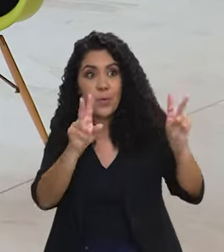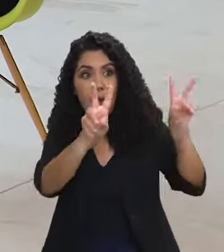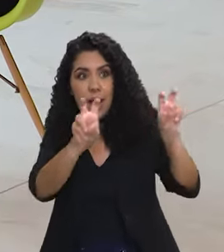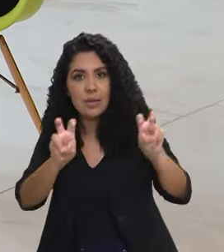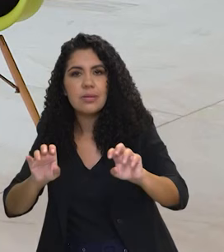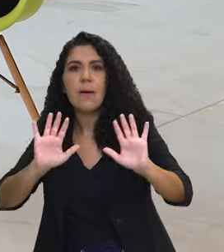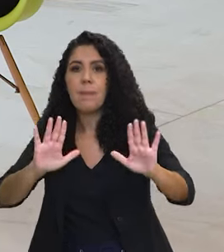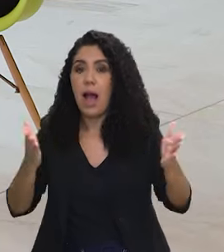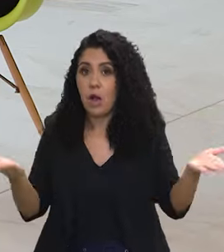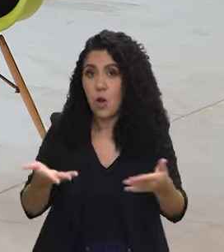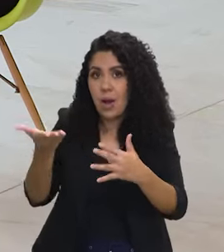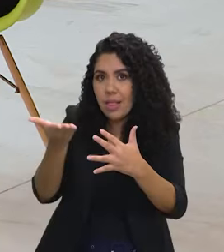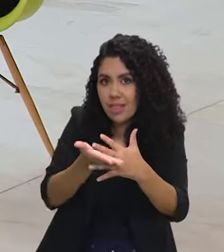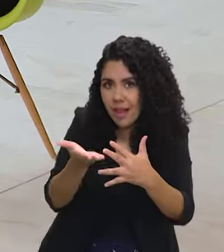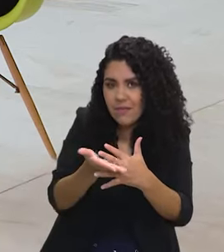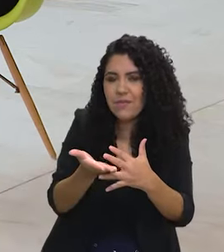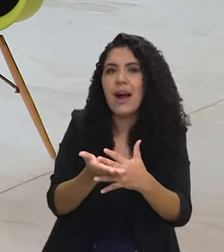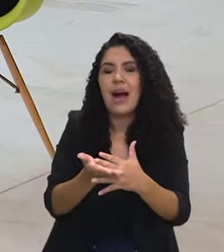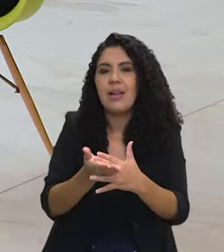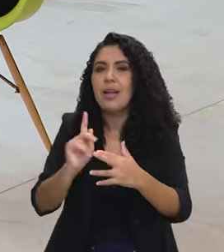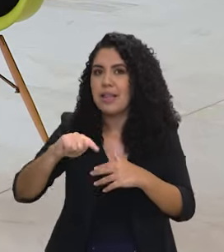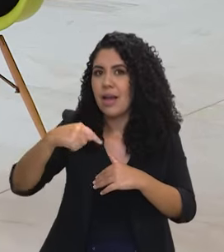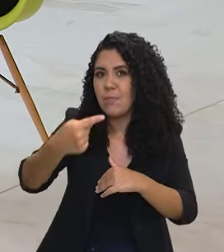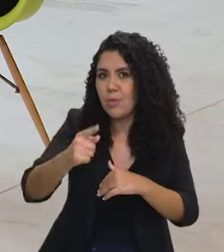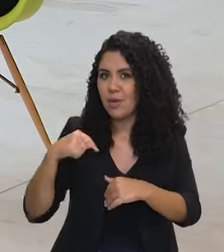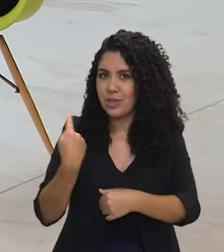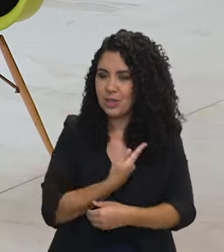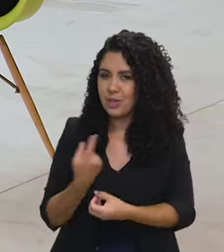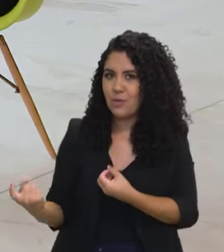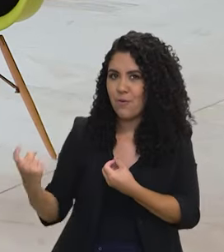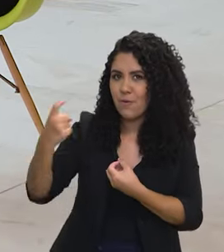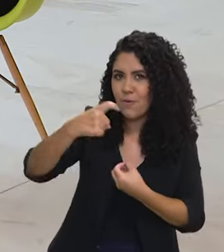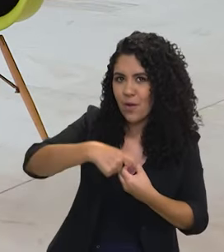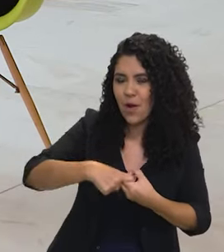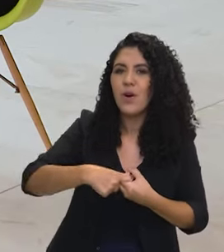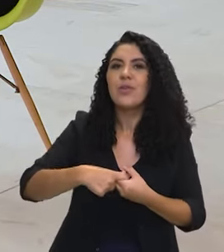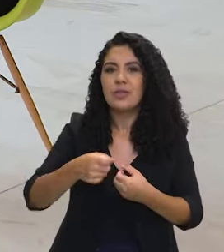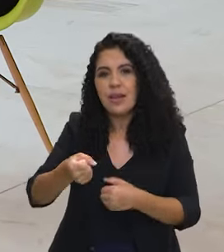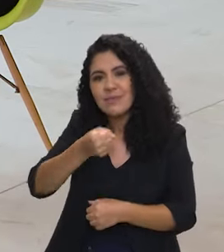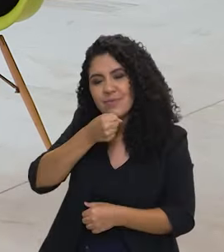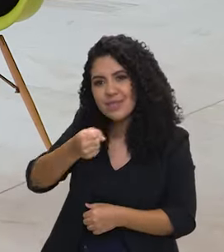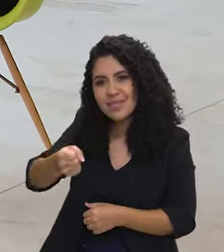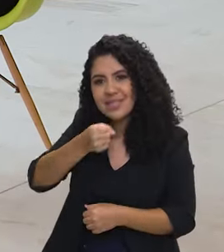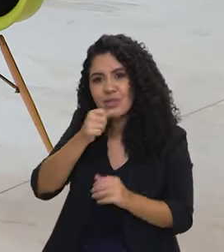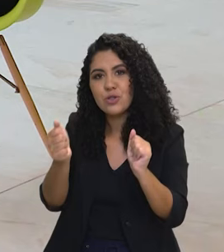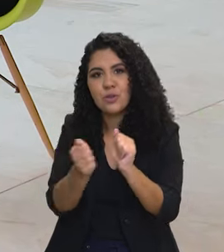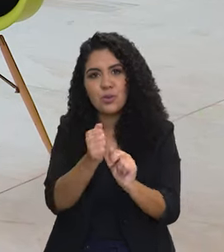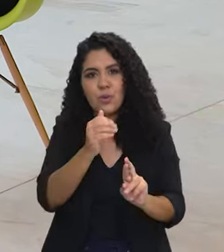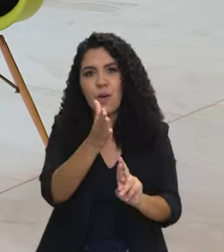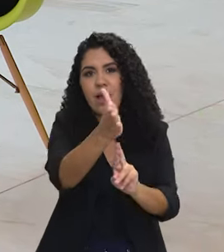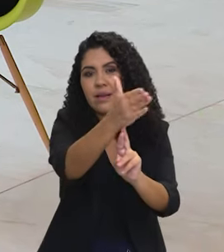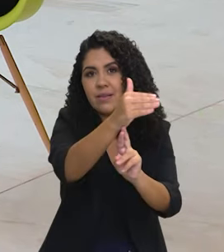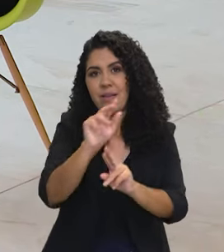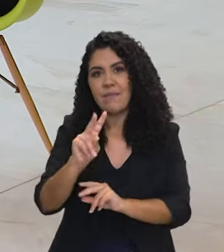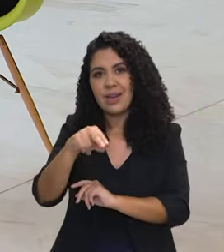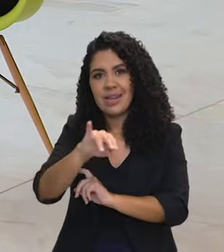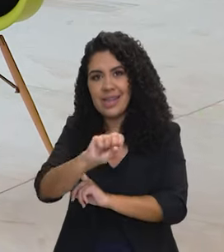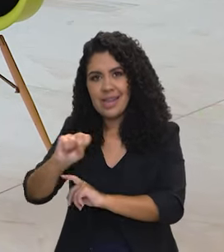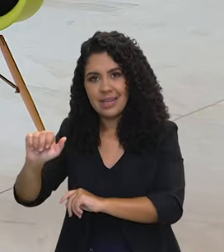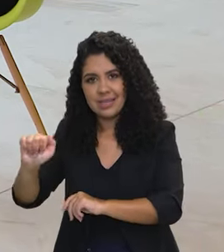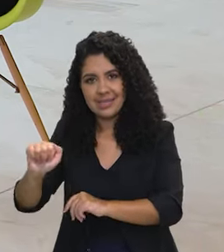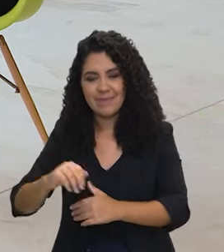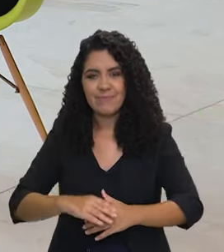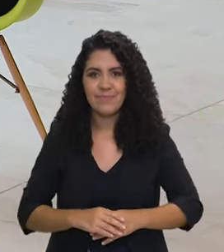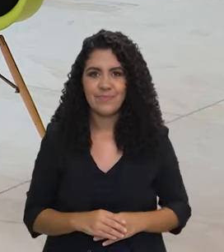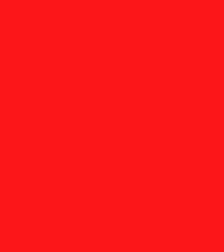vamos fazer um rápido intervalo, ministra, e o Brasil em Pauta volta em instantes com a nossa conversa com a ministra Vanessa